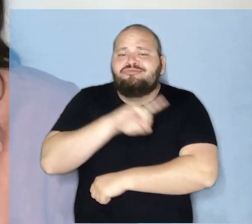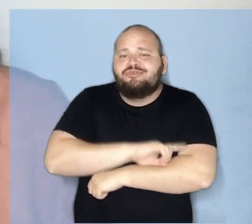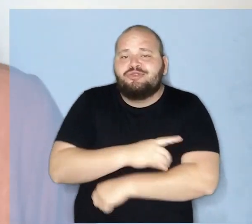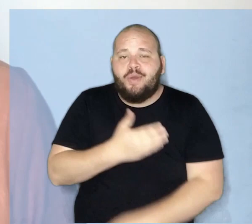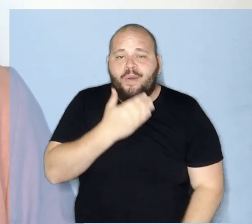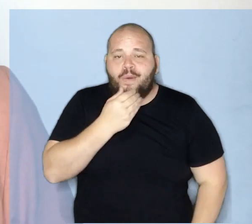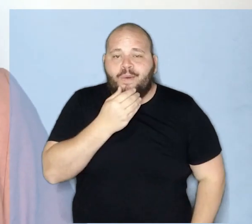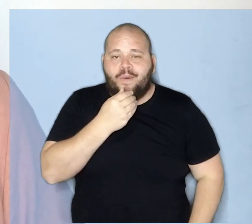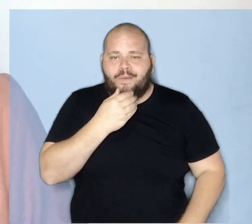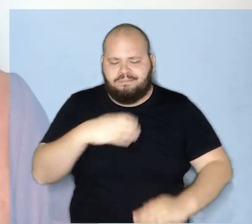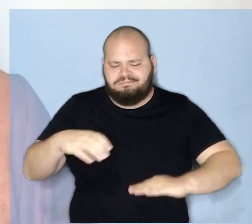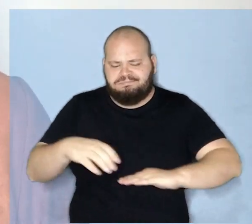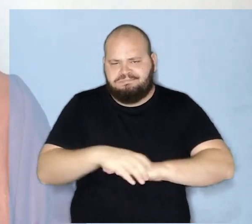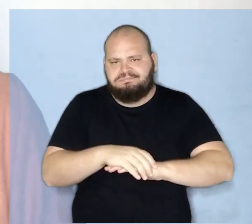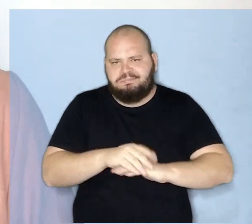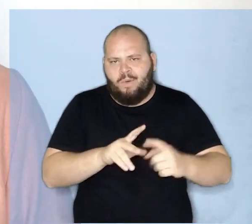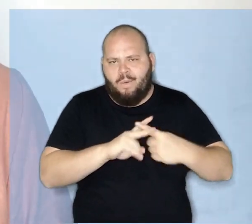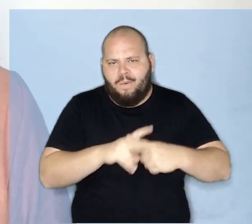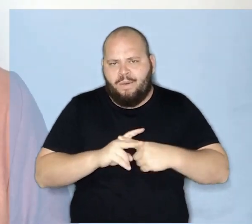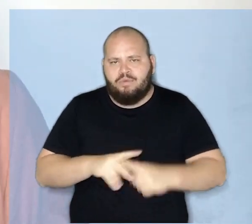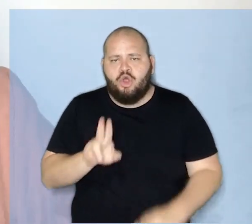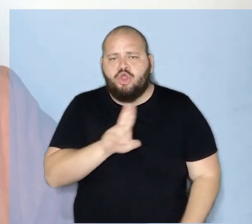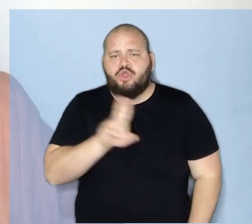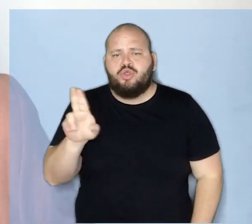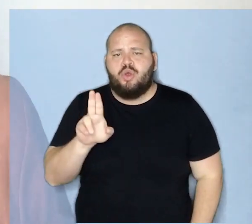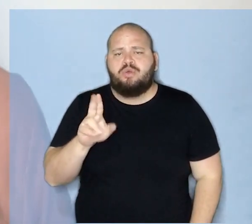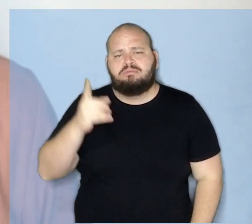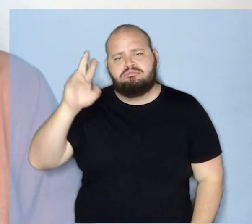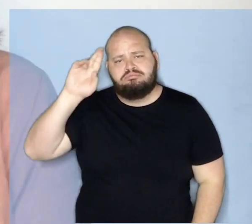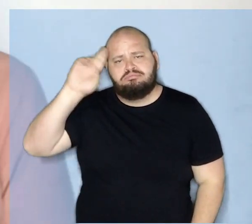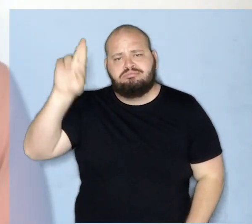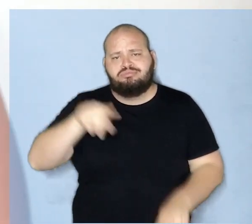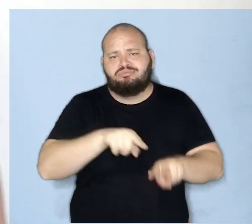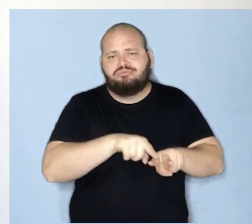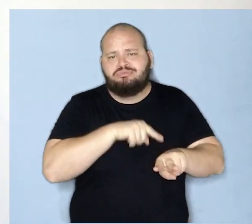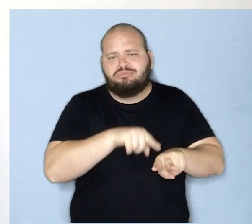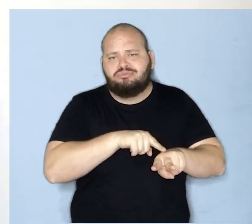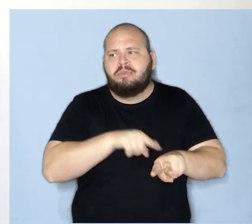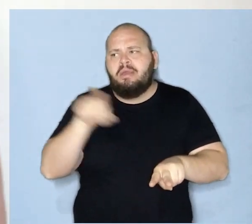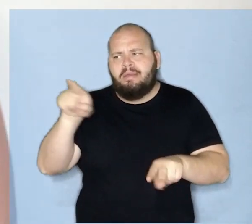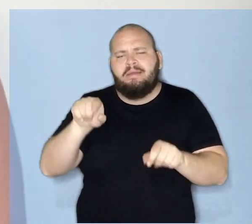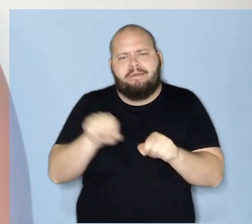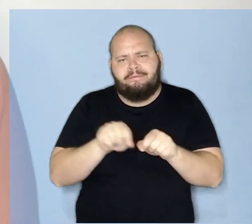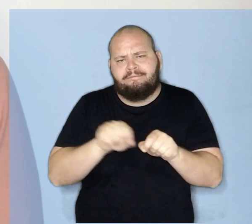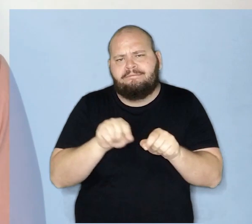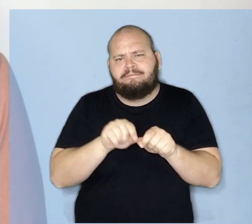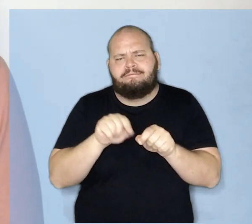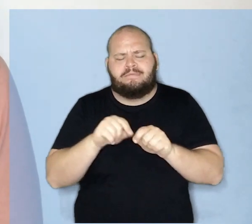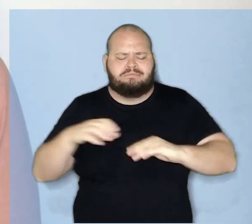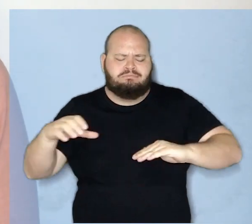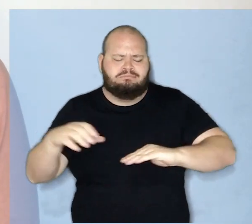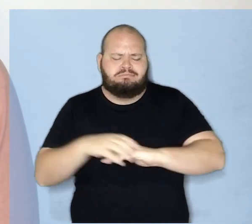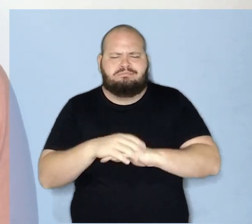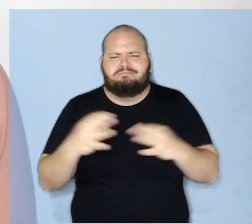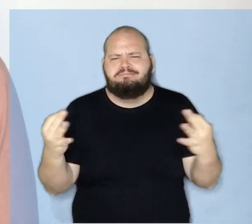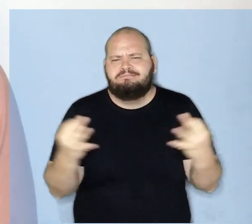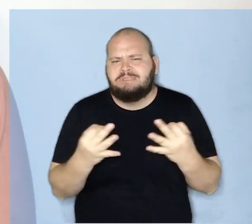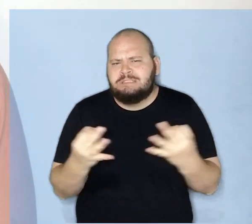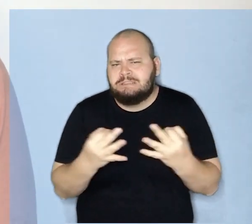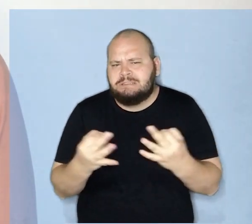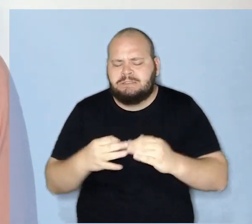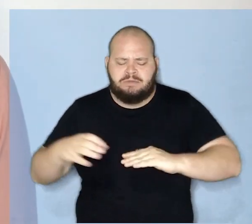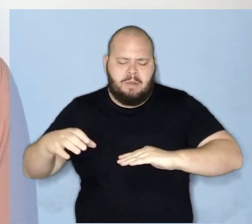chamado Senhor Chinelo. Ele fazia sapatos melhor do que ninguém. Sim, ele fazia botas com